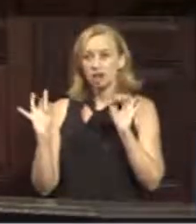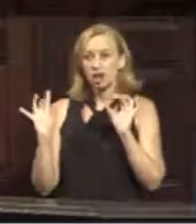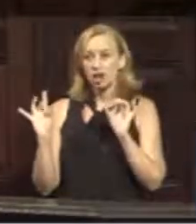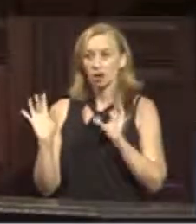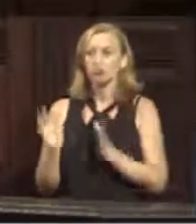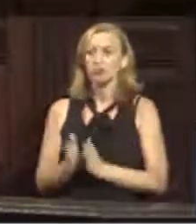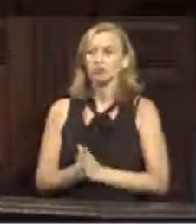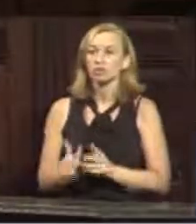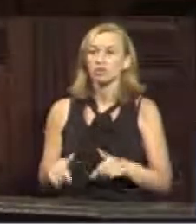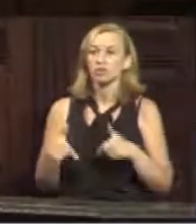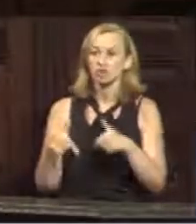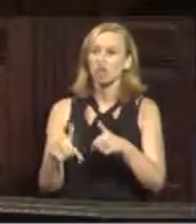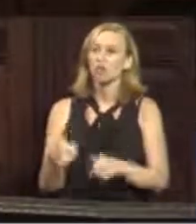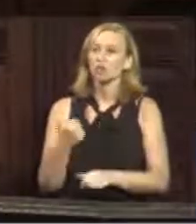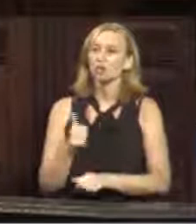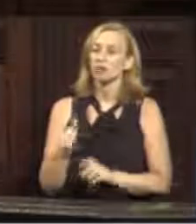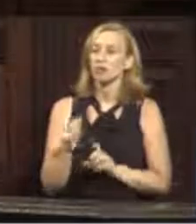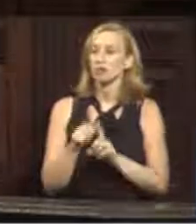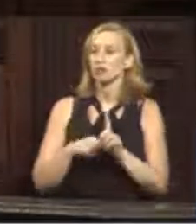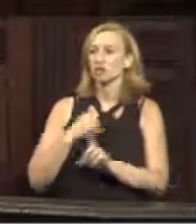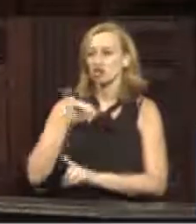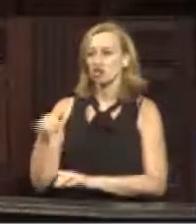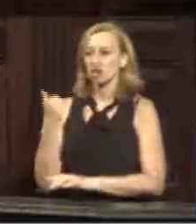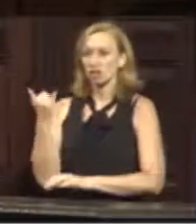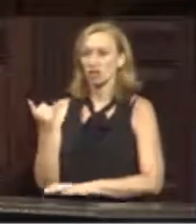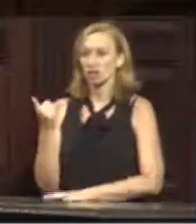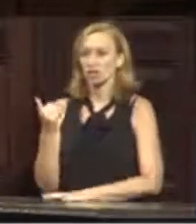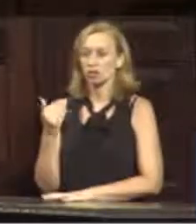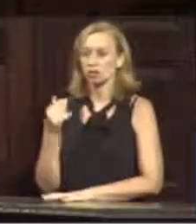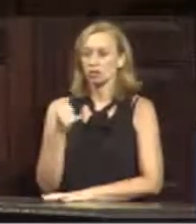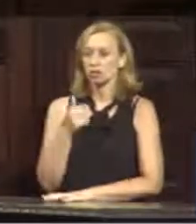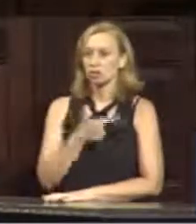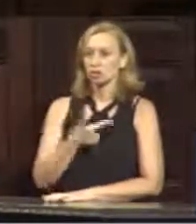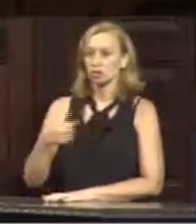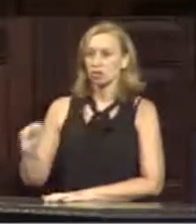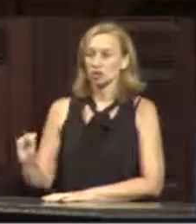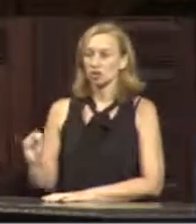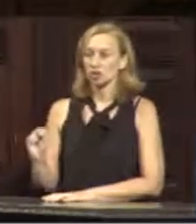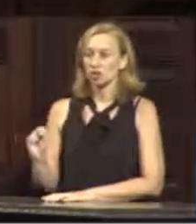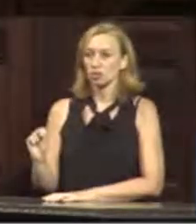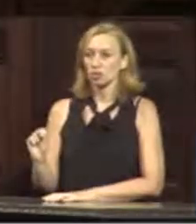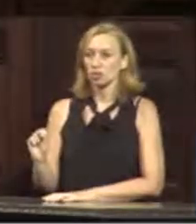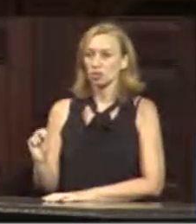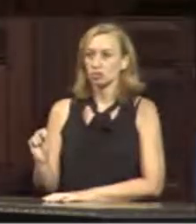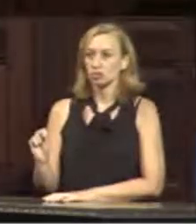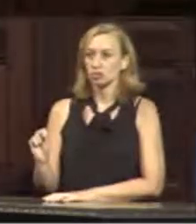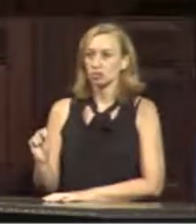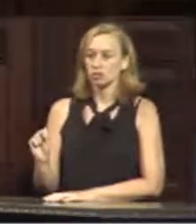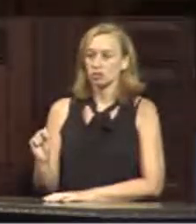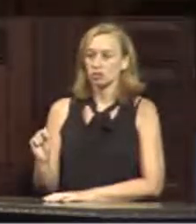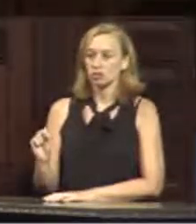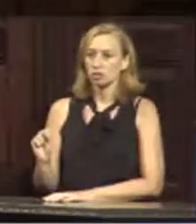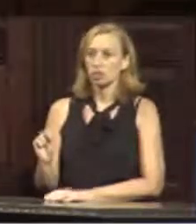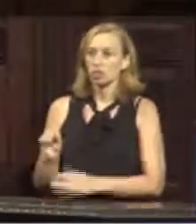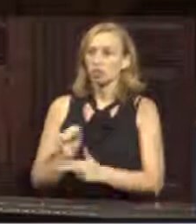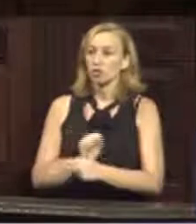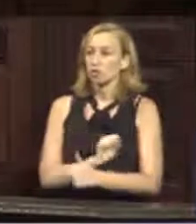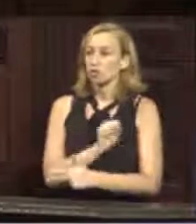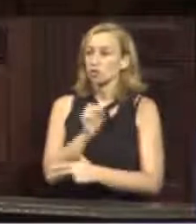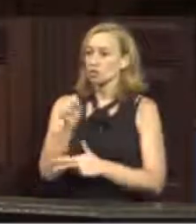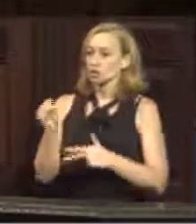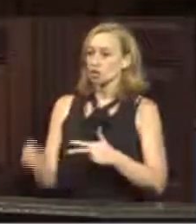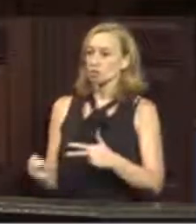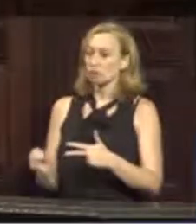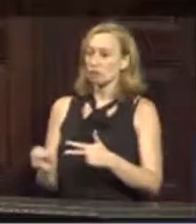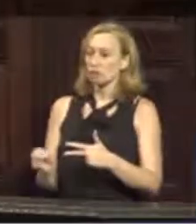vigor em 1º de janeiro de 2018, tanto o Poder Executivo quanto o Poder Legislativo